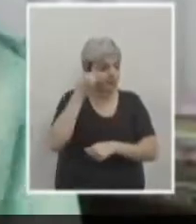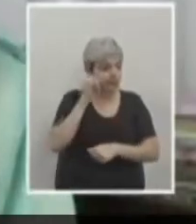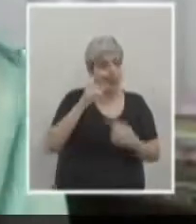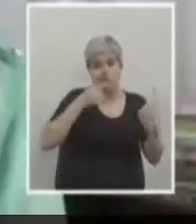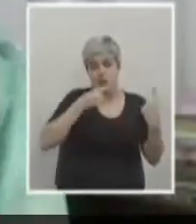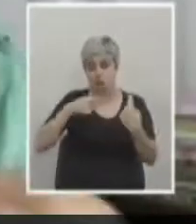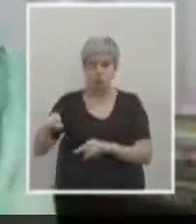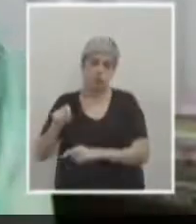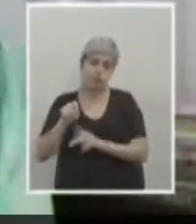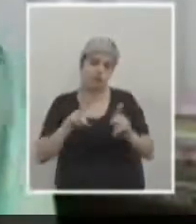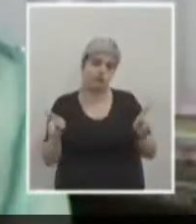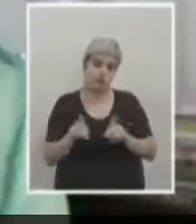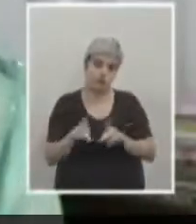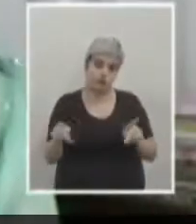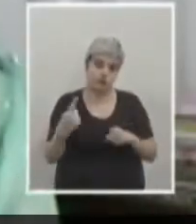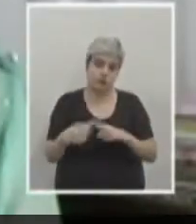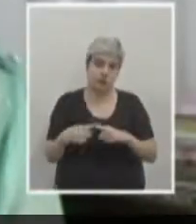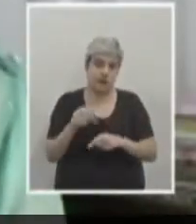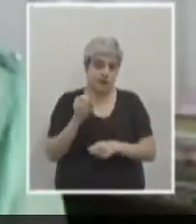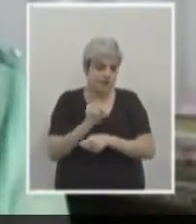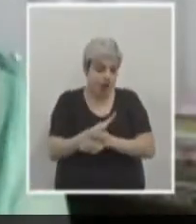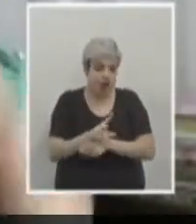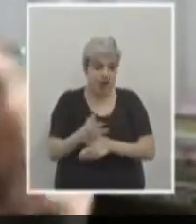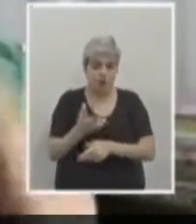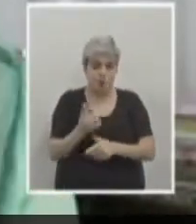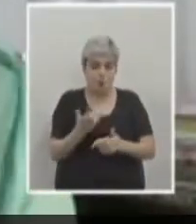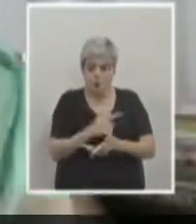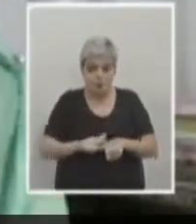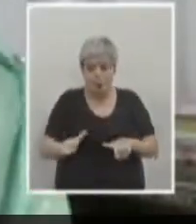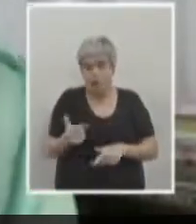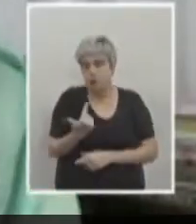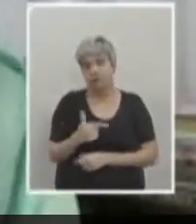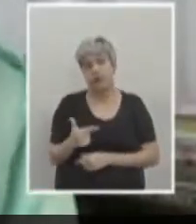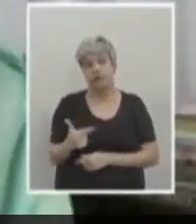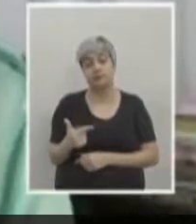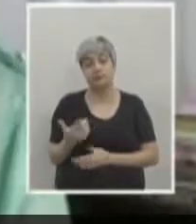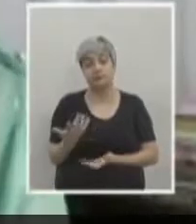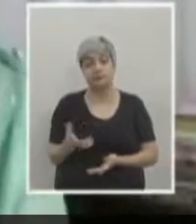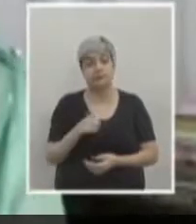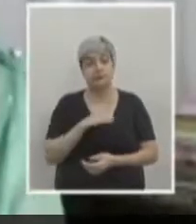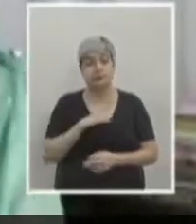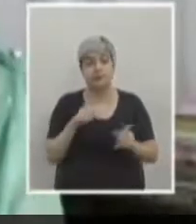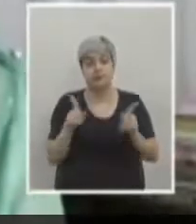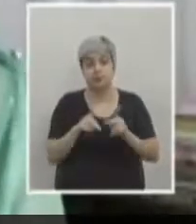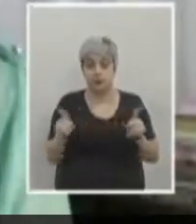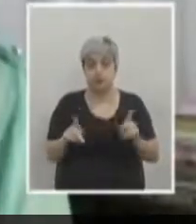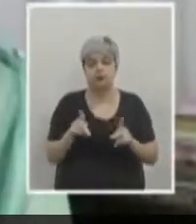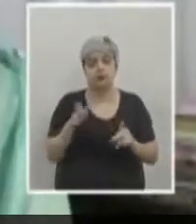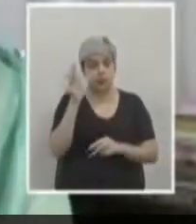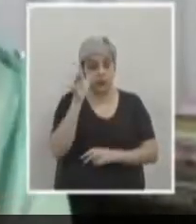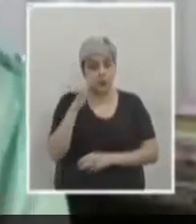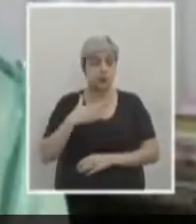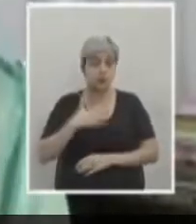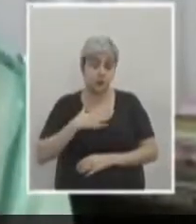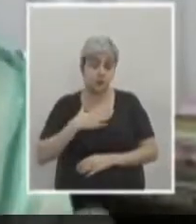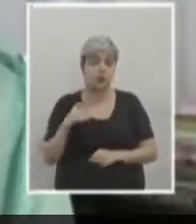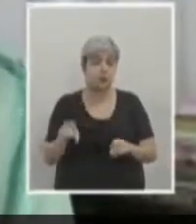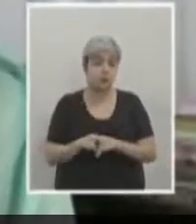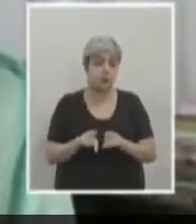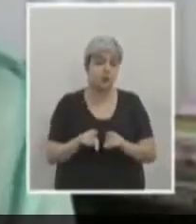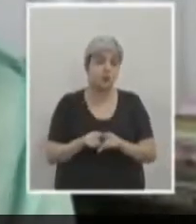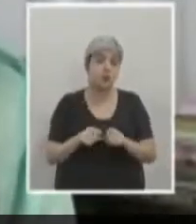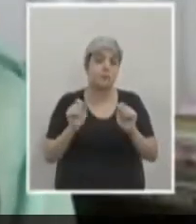vago, porque não vai ser mais cargo vago. E é uma forma, inclusive, eu acredito que tem muitos professores designados me assistindo aqui, é uma forma, inclusive, de dar